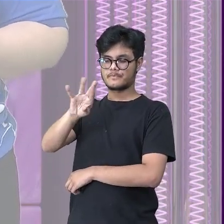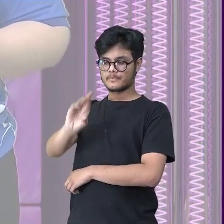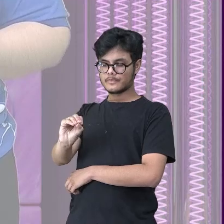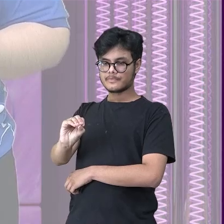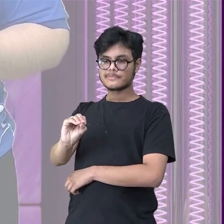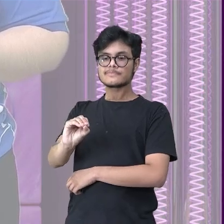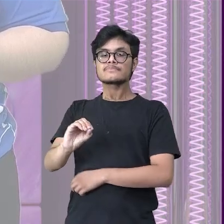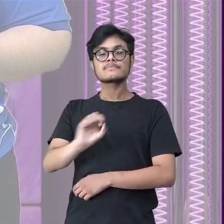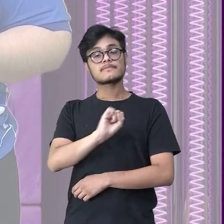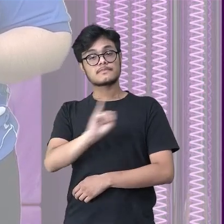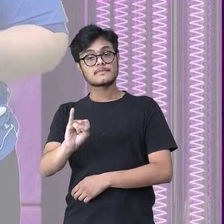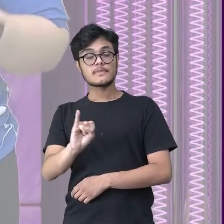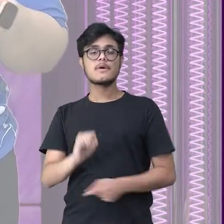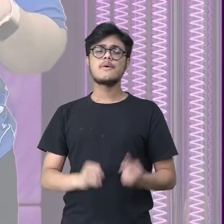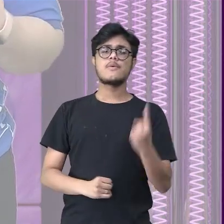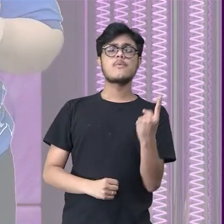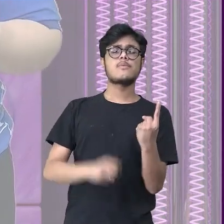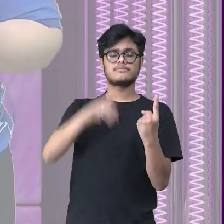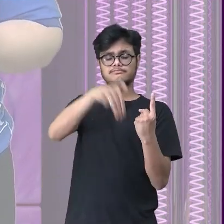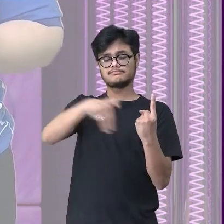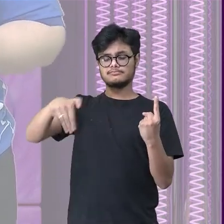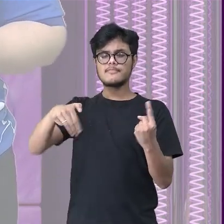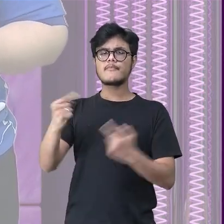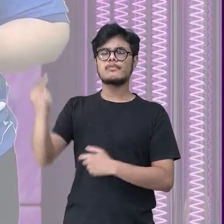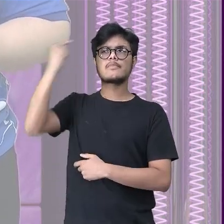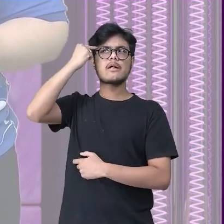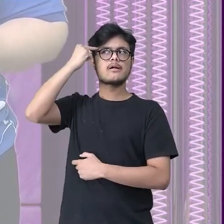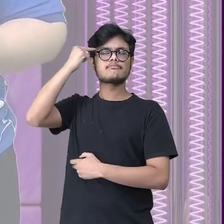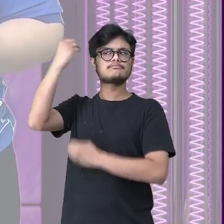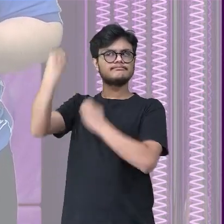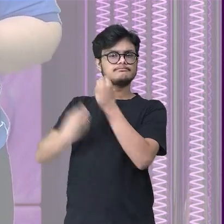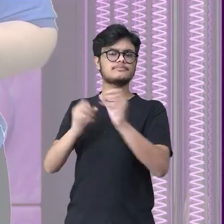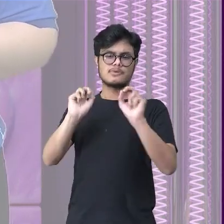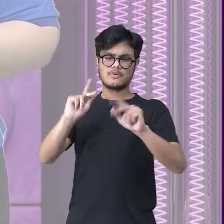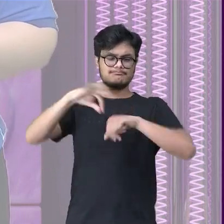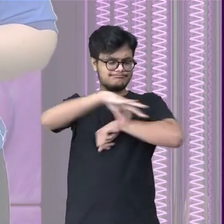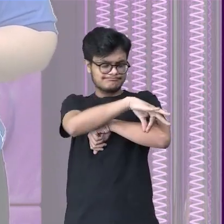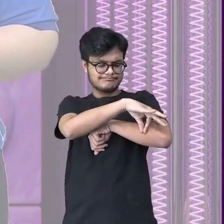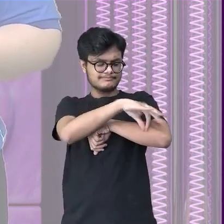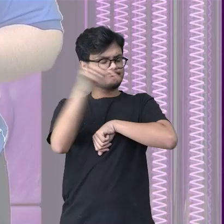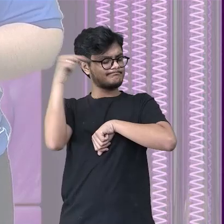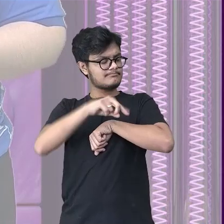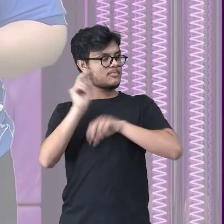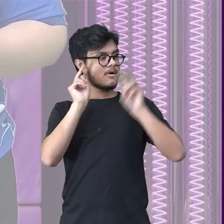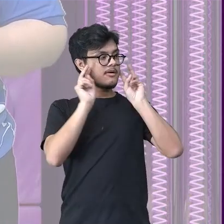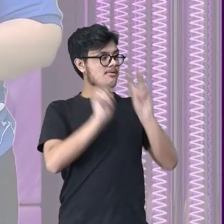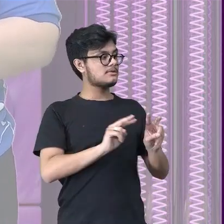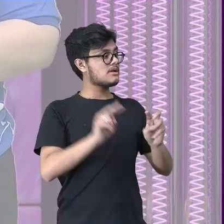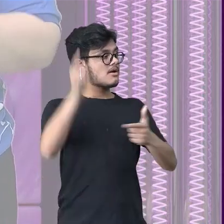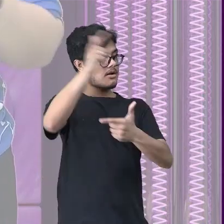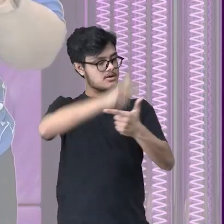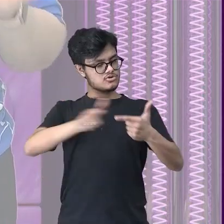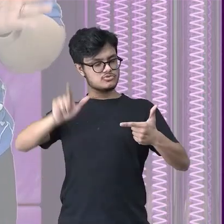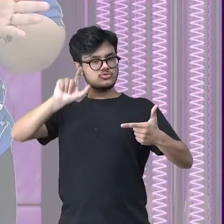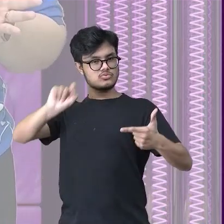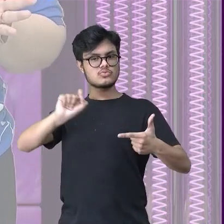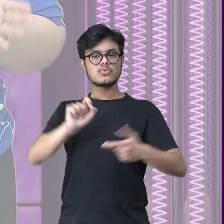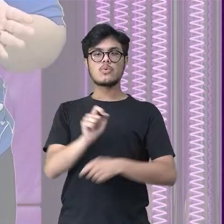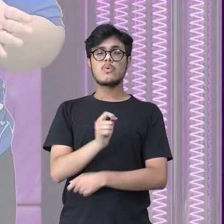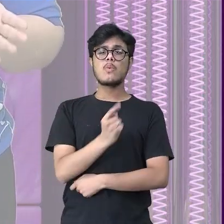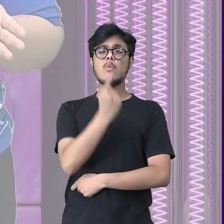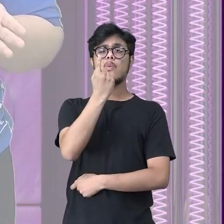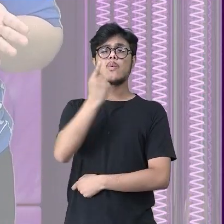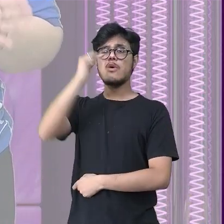pega 1 milímetro, né? A gente tem a ideia de 1 milímetro na régua, aí você divide esse 1 milímetro em 1 milhão